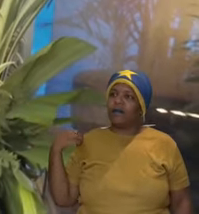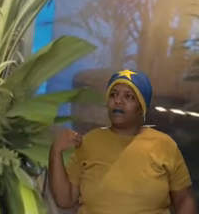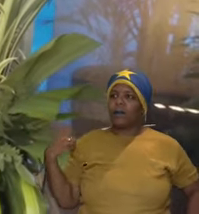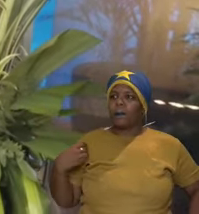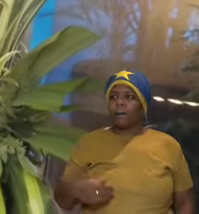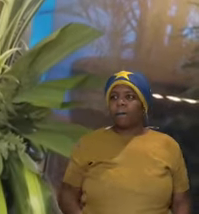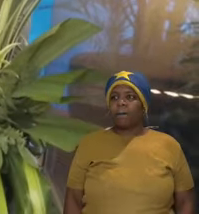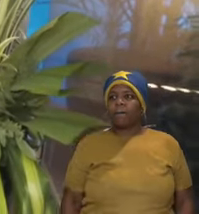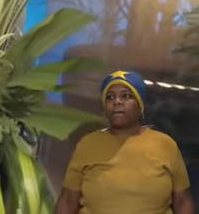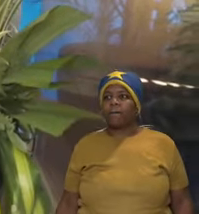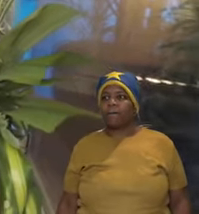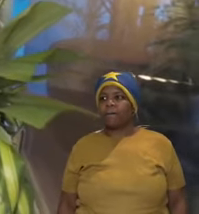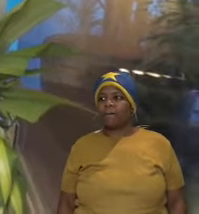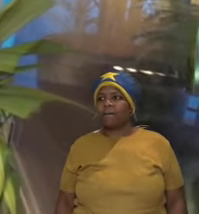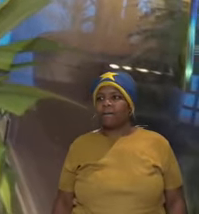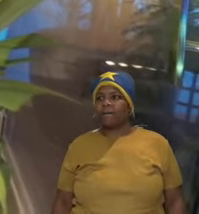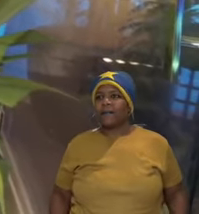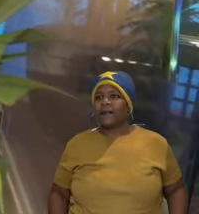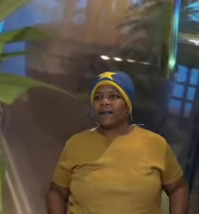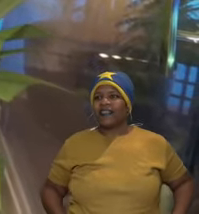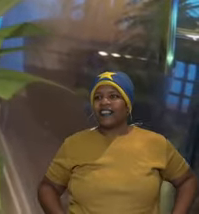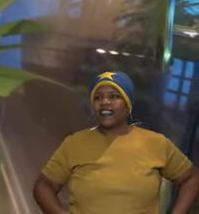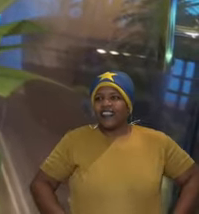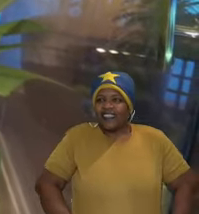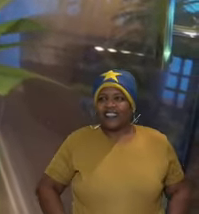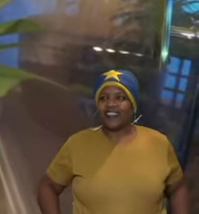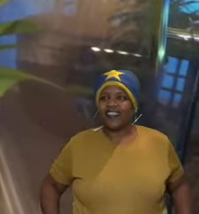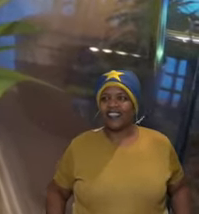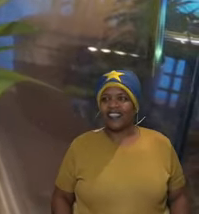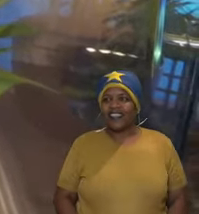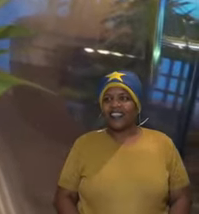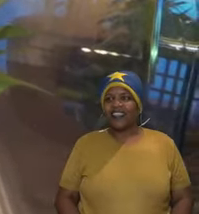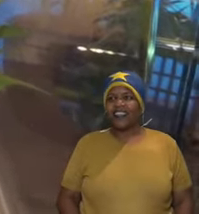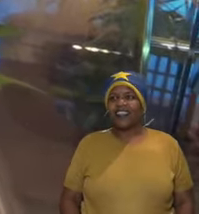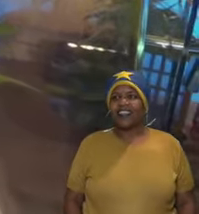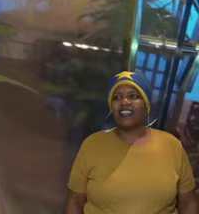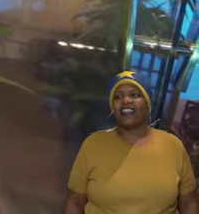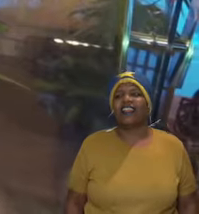É muito som, mano. Se é doido, essa é doida.